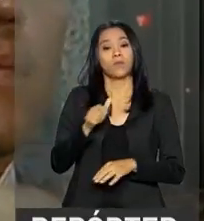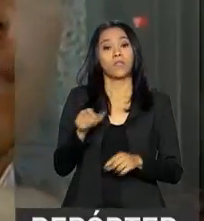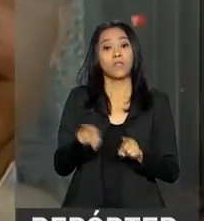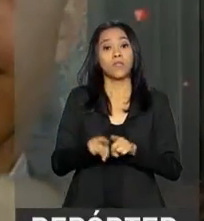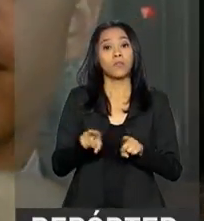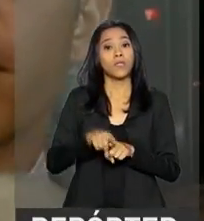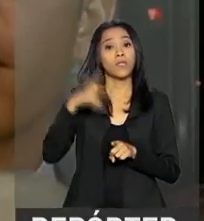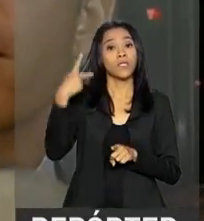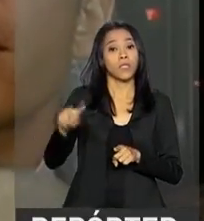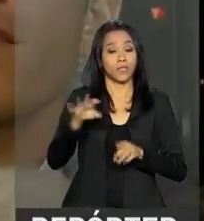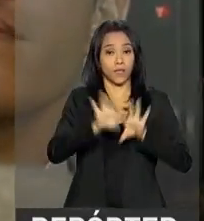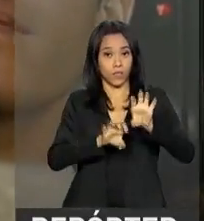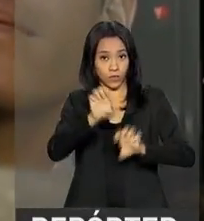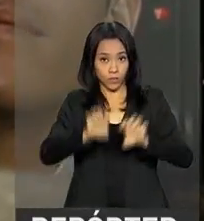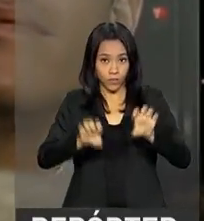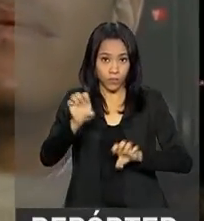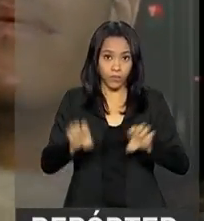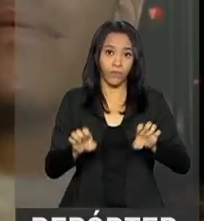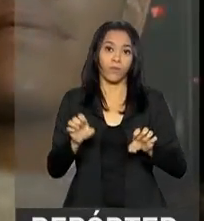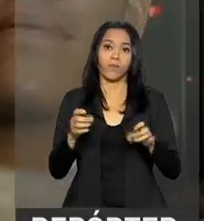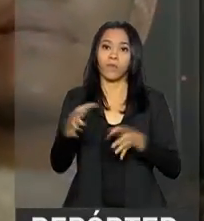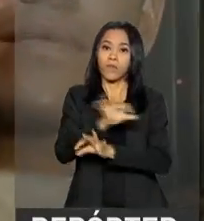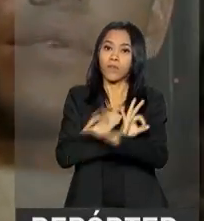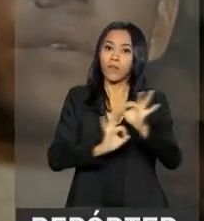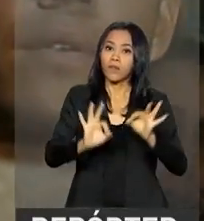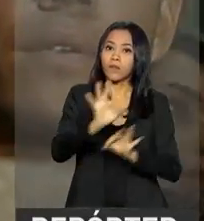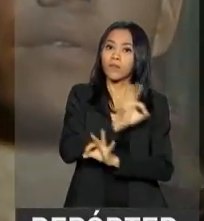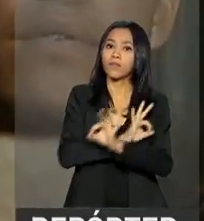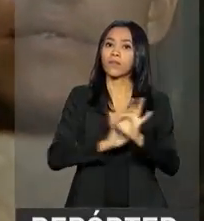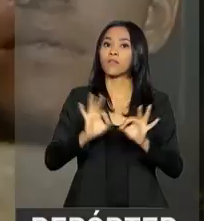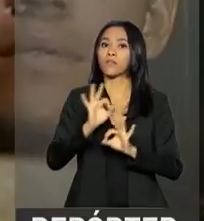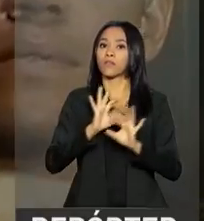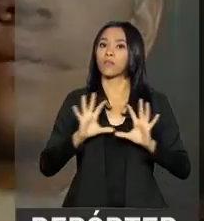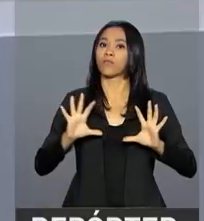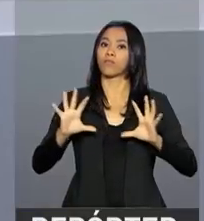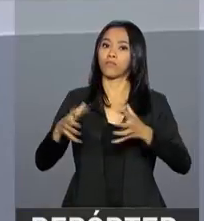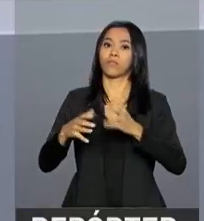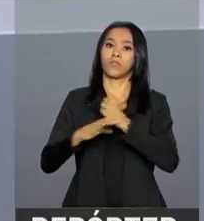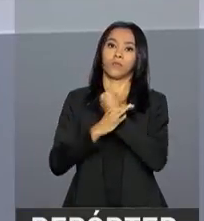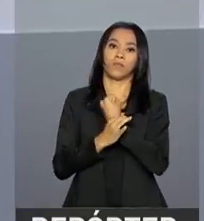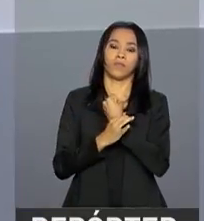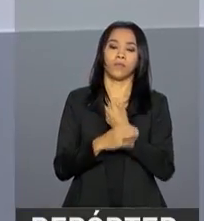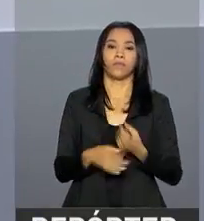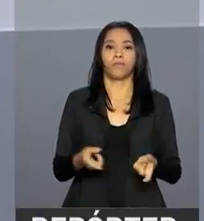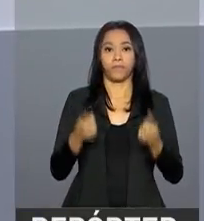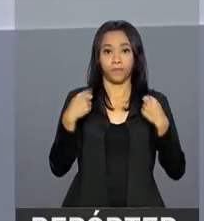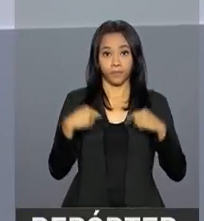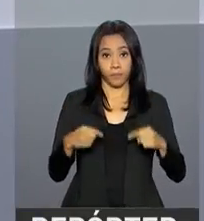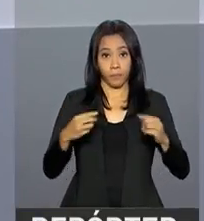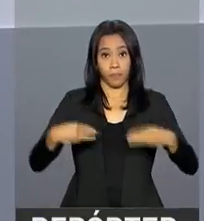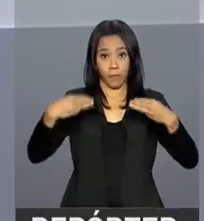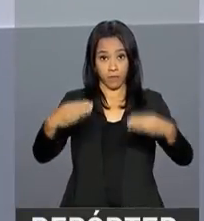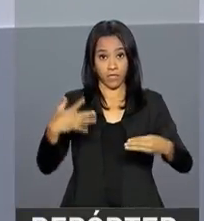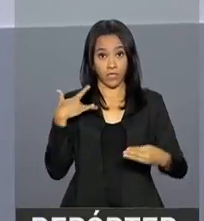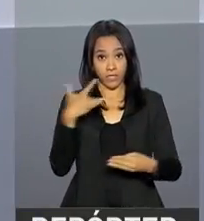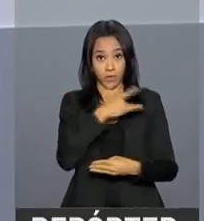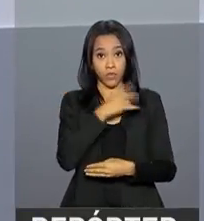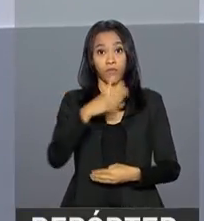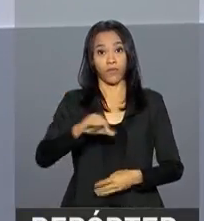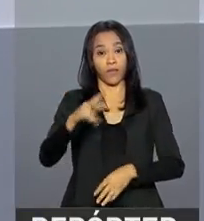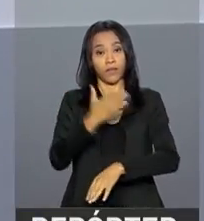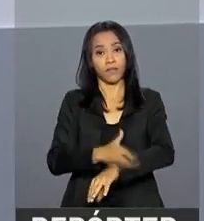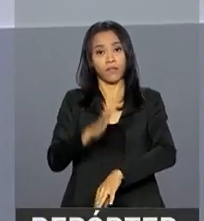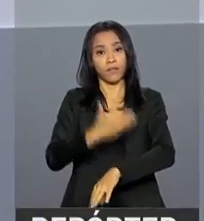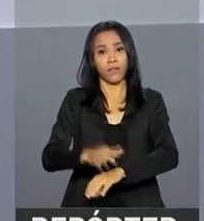estrutura de organização das forças de segurança do estado o ministério da saúde vai qualificar